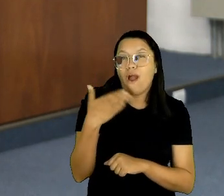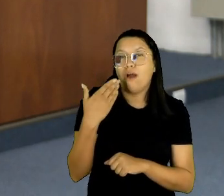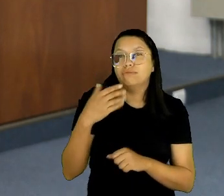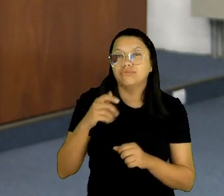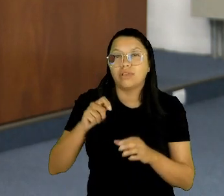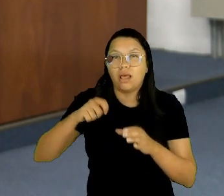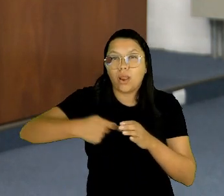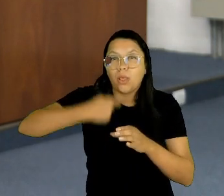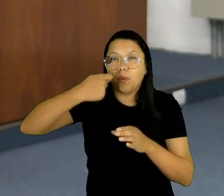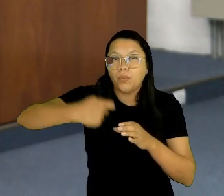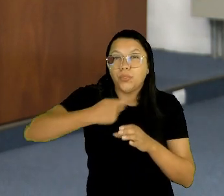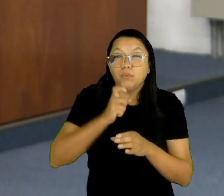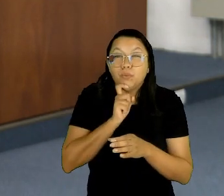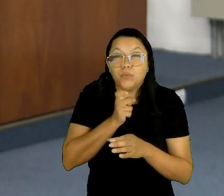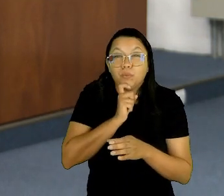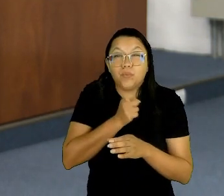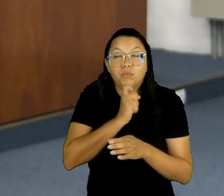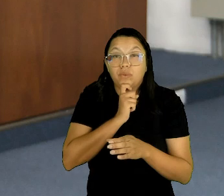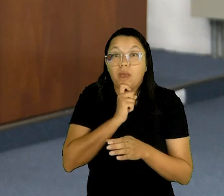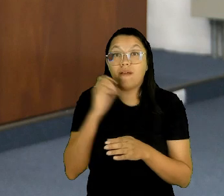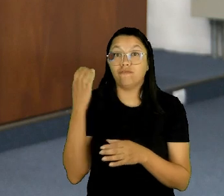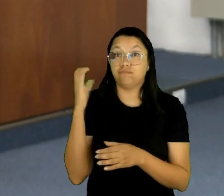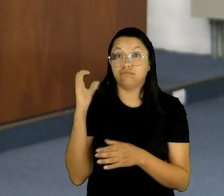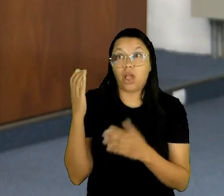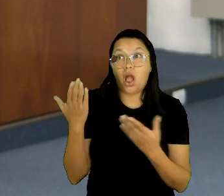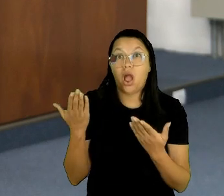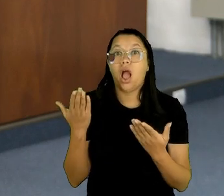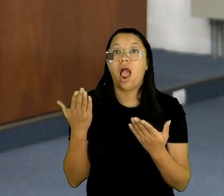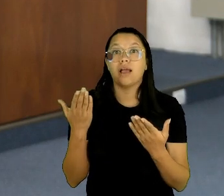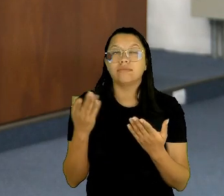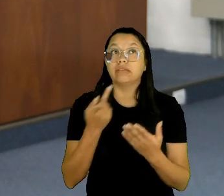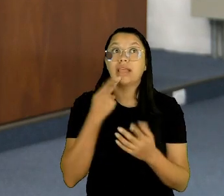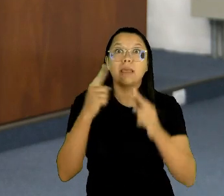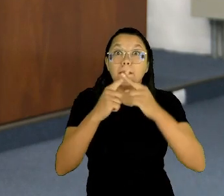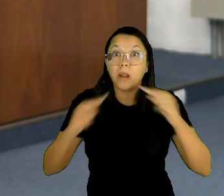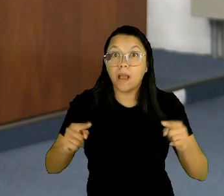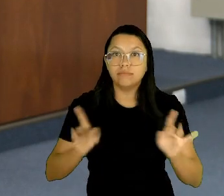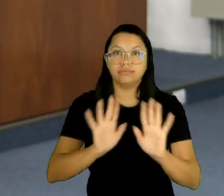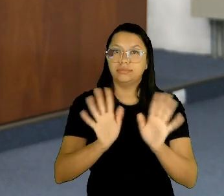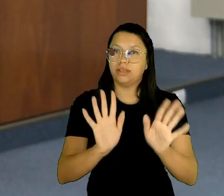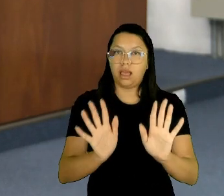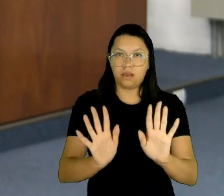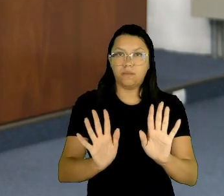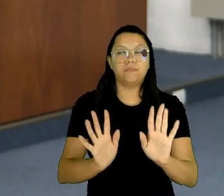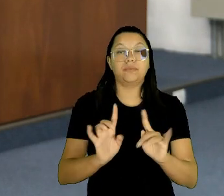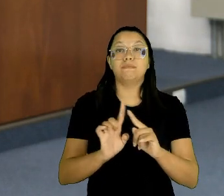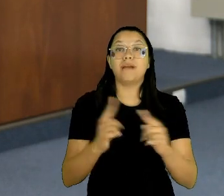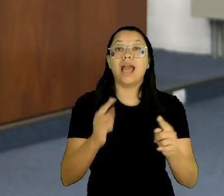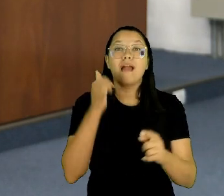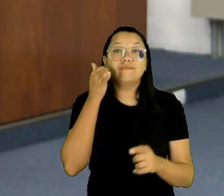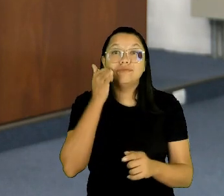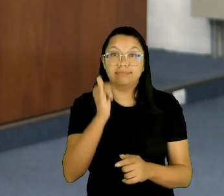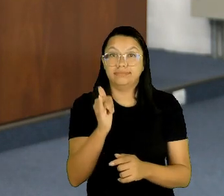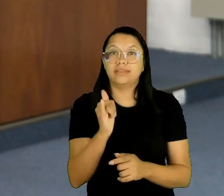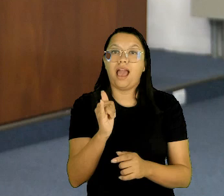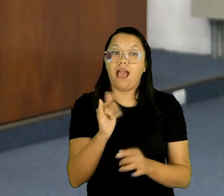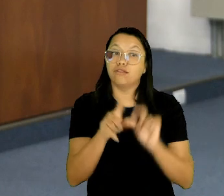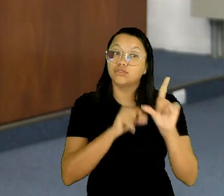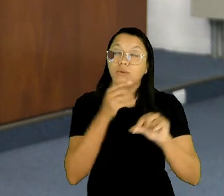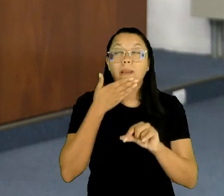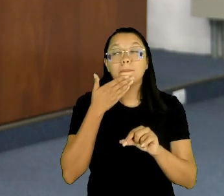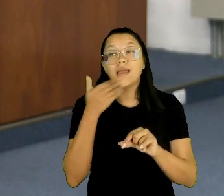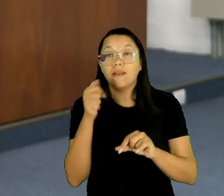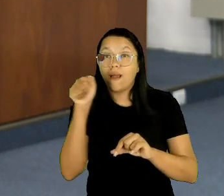sorvetes, refrigerantes. Isso aqui, evitar o consumo. É claro que nada aqui está como proibido, dar preferência